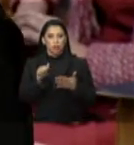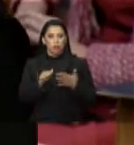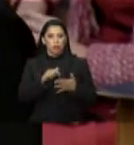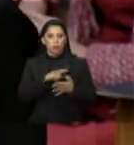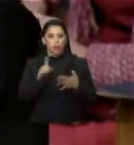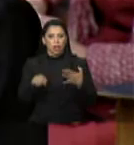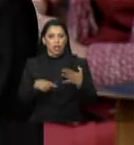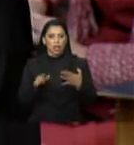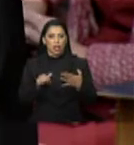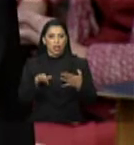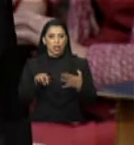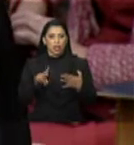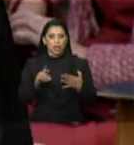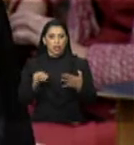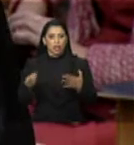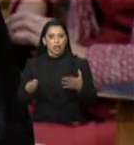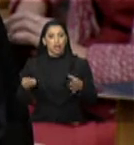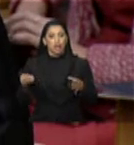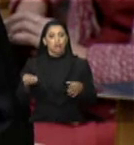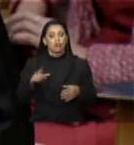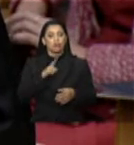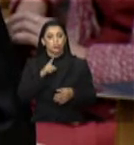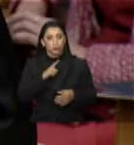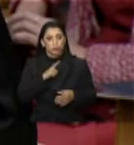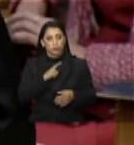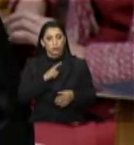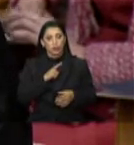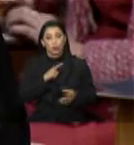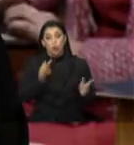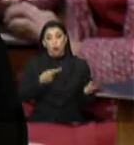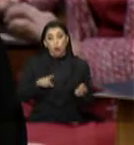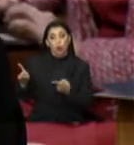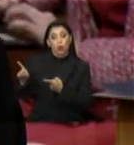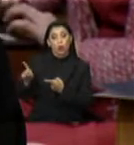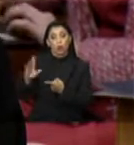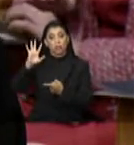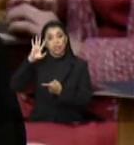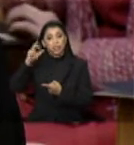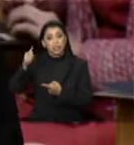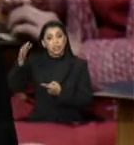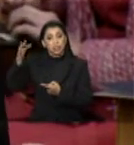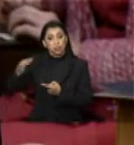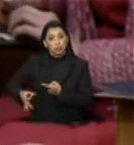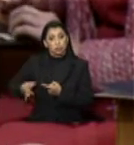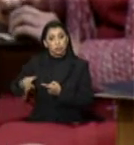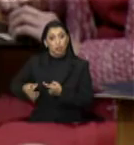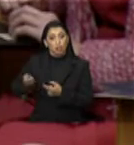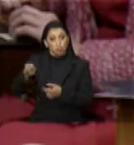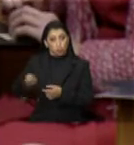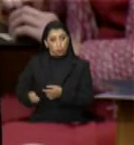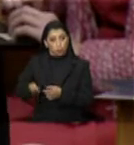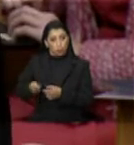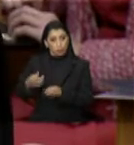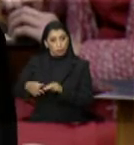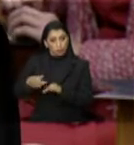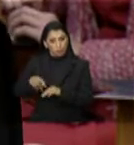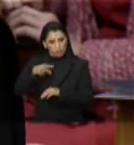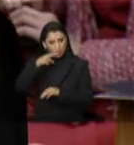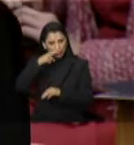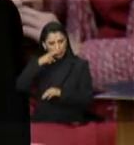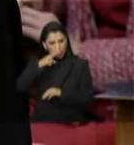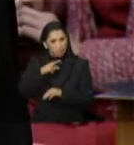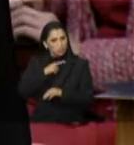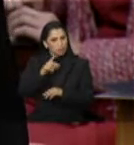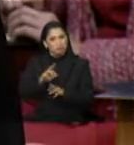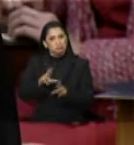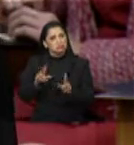interno que foi interposto contra a decisão monocrática de sua excelência Ministro Edson fachin tocou nesse assunto